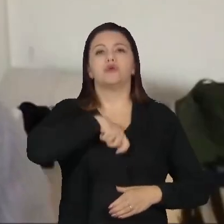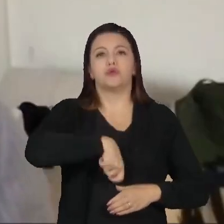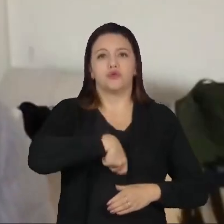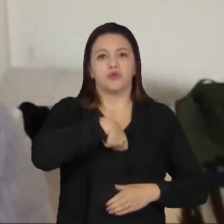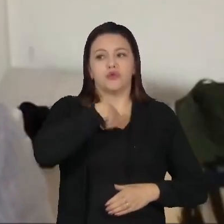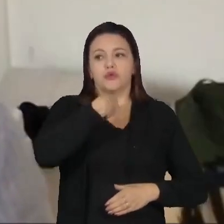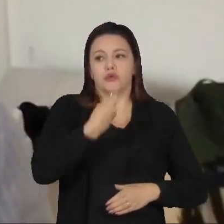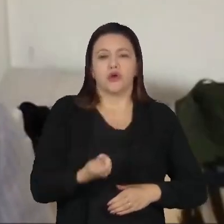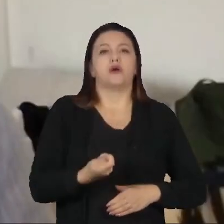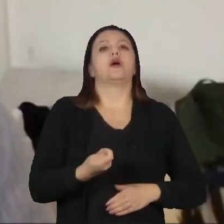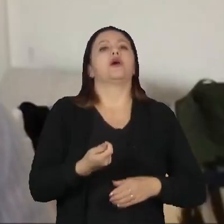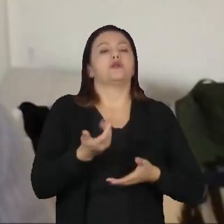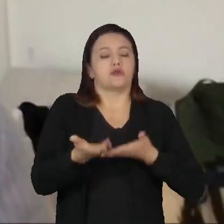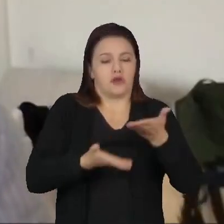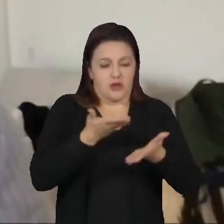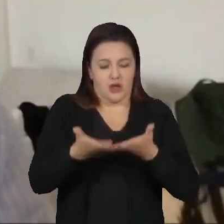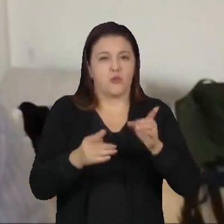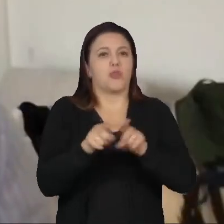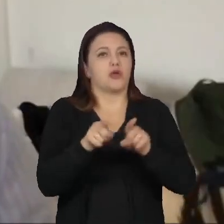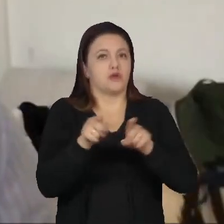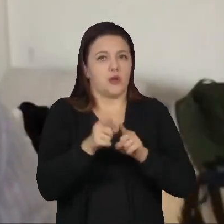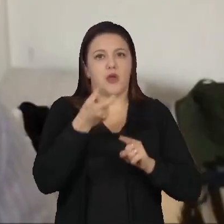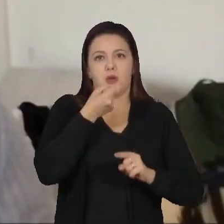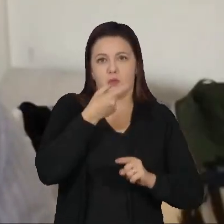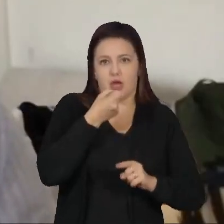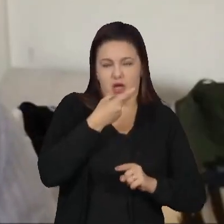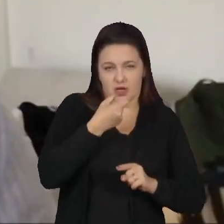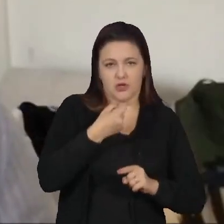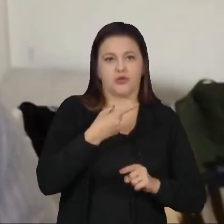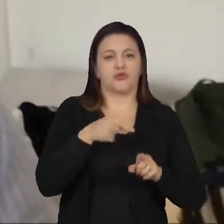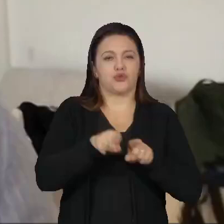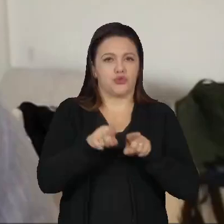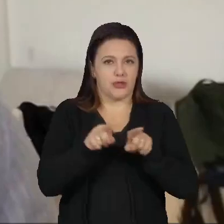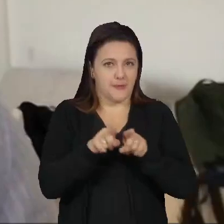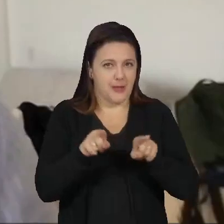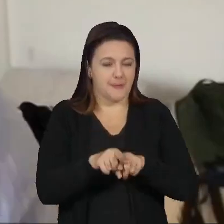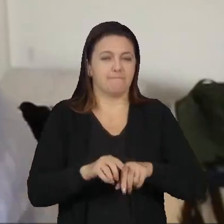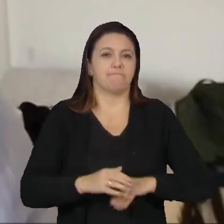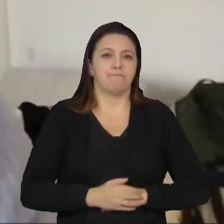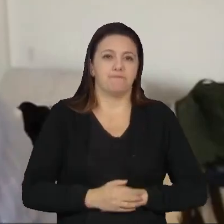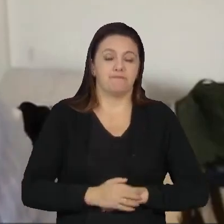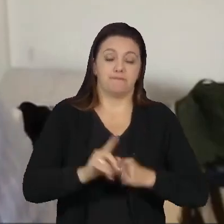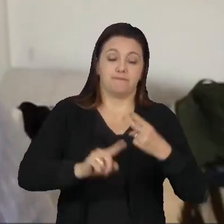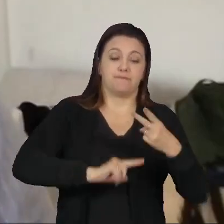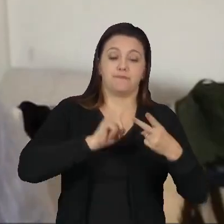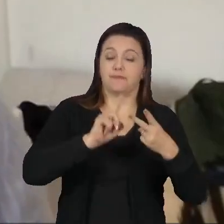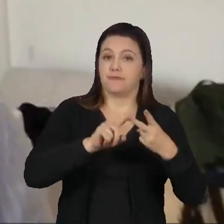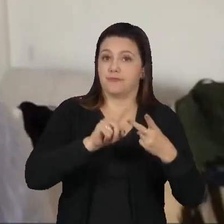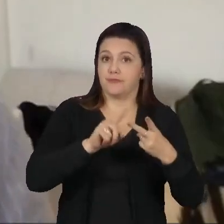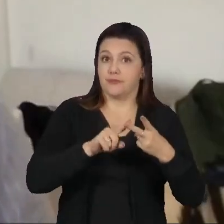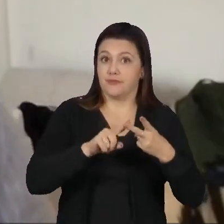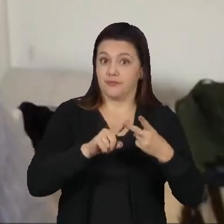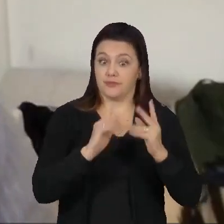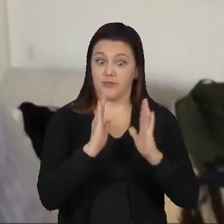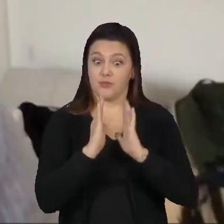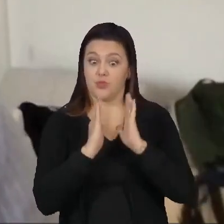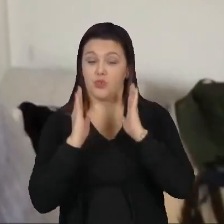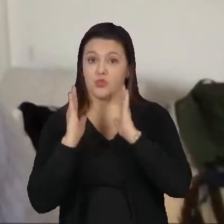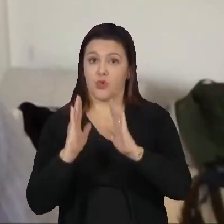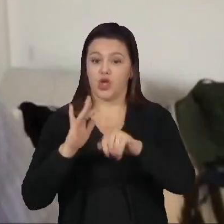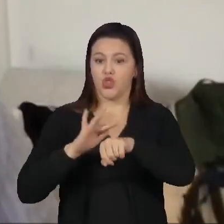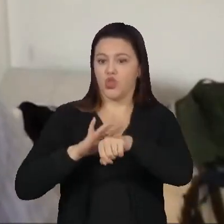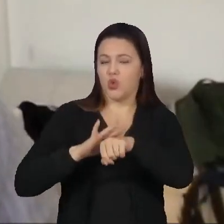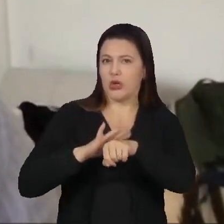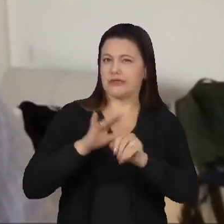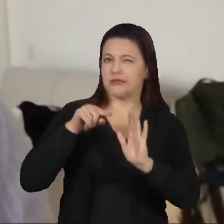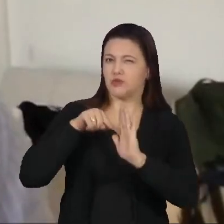tratamentos complementares com medicamentos instilados dentro da bexiga podem ser realizados. Num segundo momento, quando a doença já se